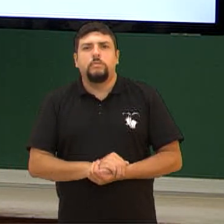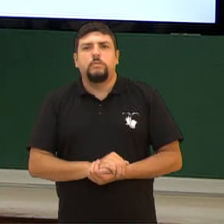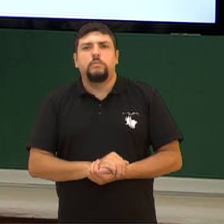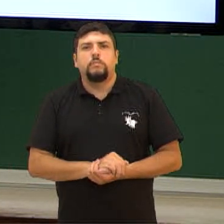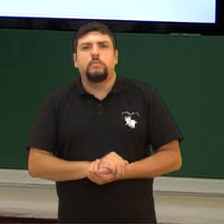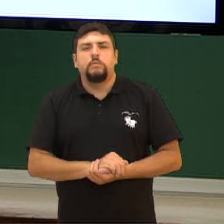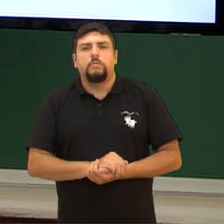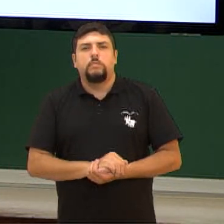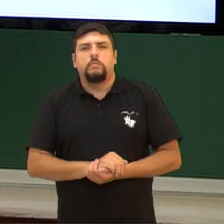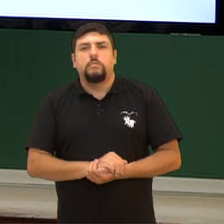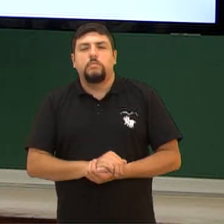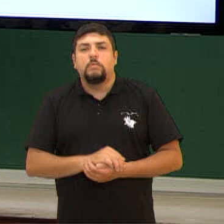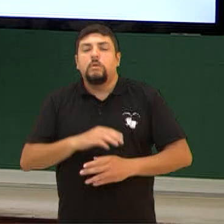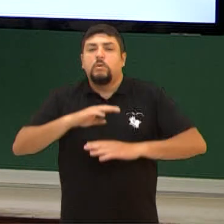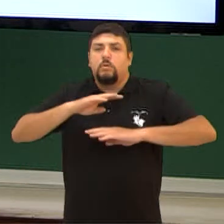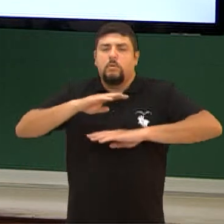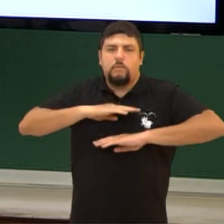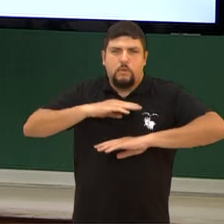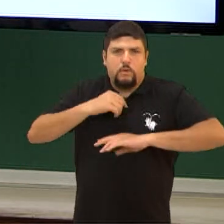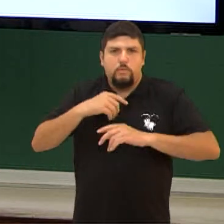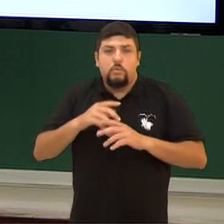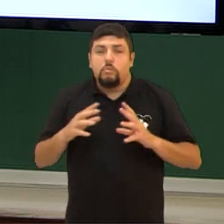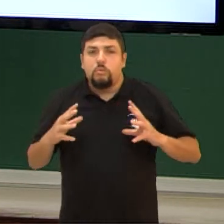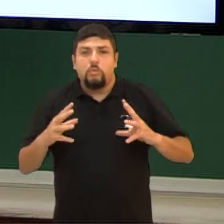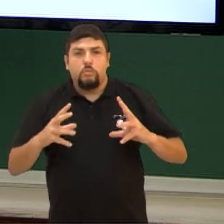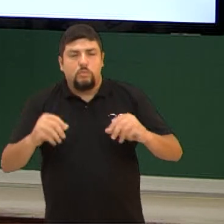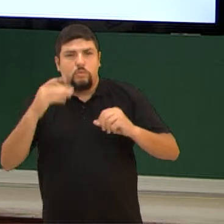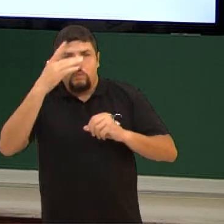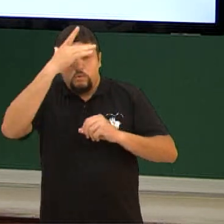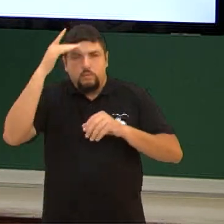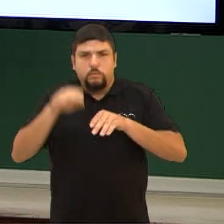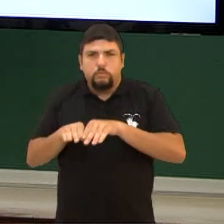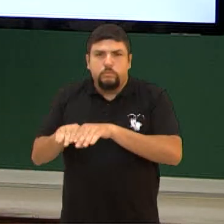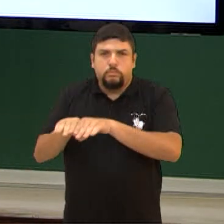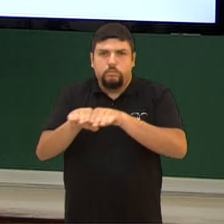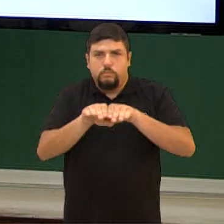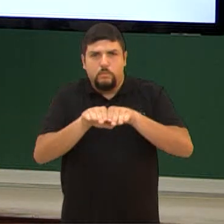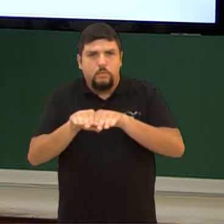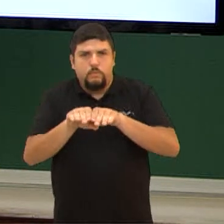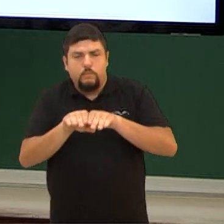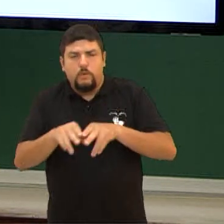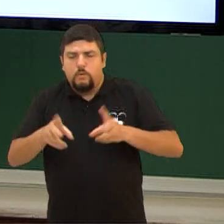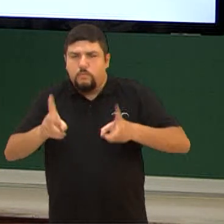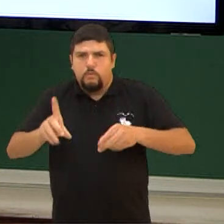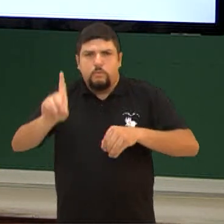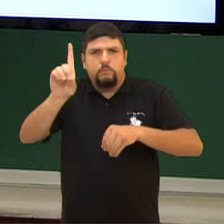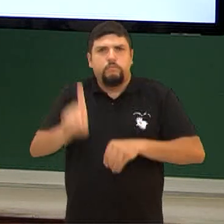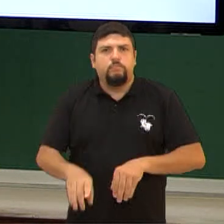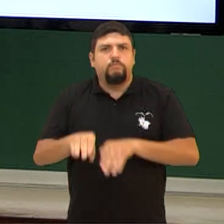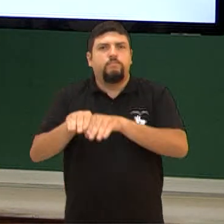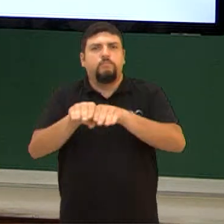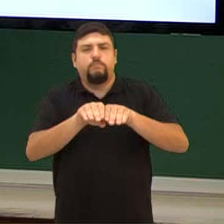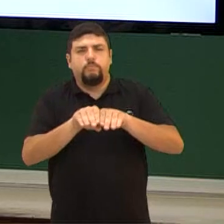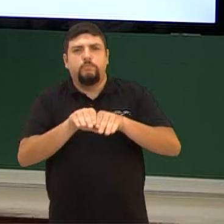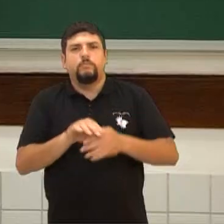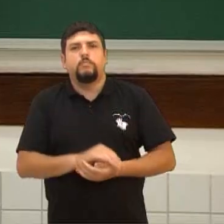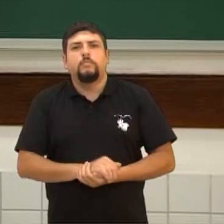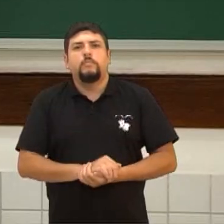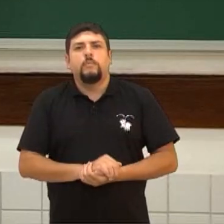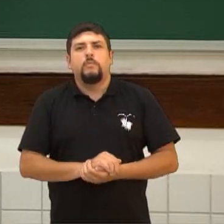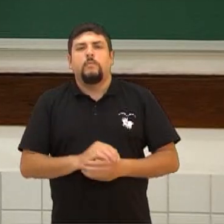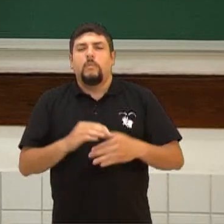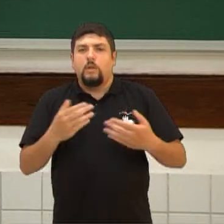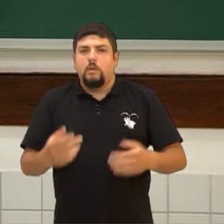rights. Uma situação em que todas as pessoas são iguais e têm os mesmos direitos. Beleza? Então,